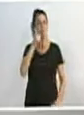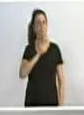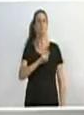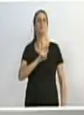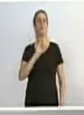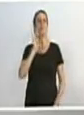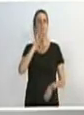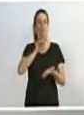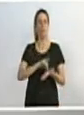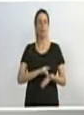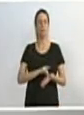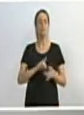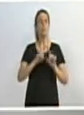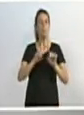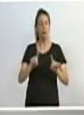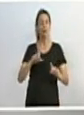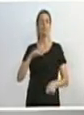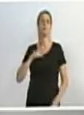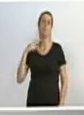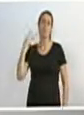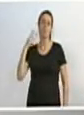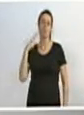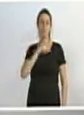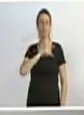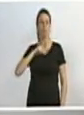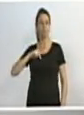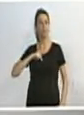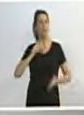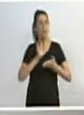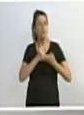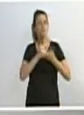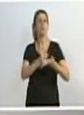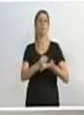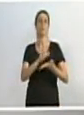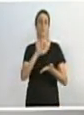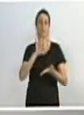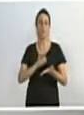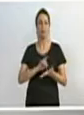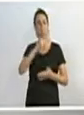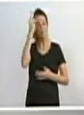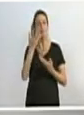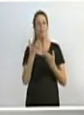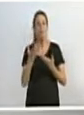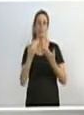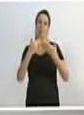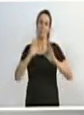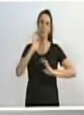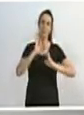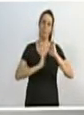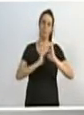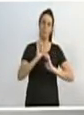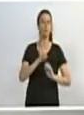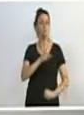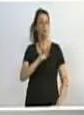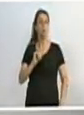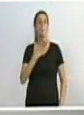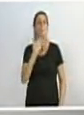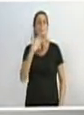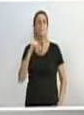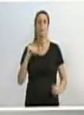de políticas públicas sérias de apoio ao empreendedorismo. Isso tudo nos dará, sem sombra de dúvida, uma qualidade de vida muito